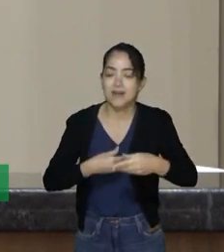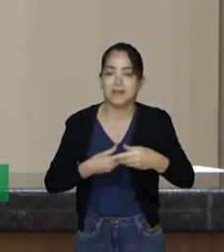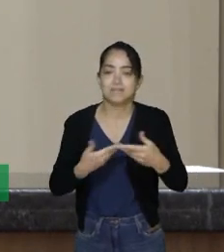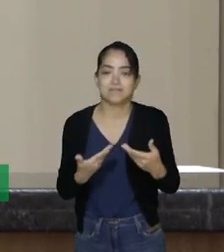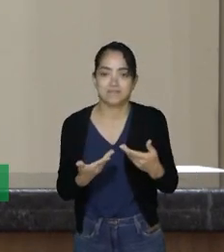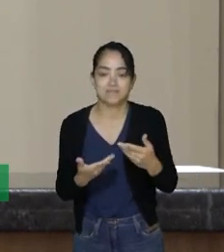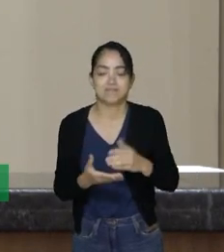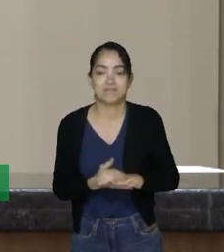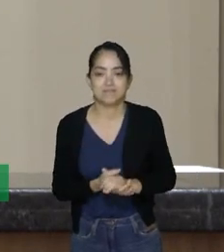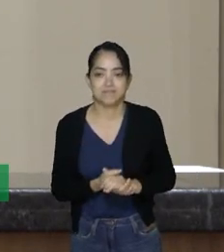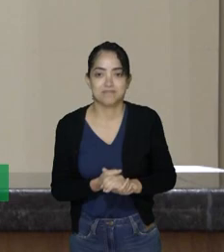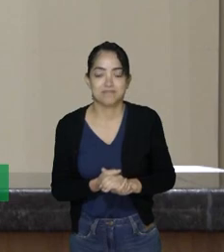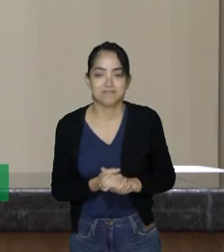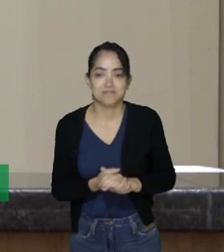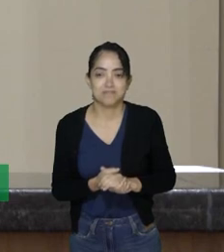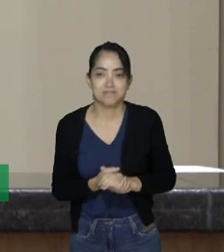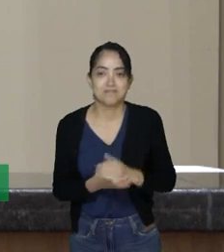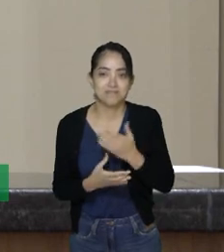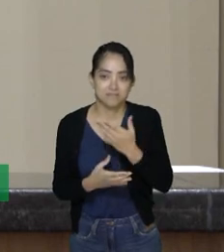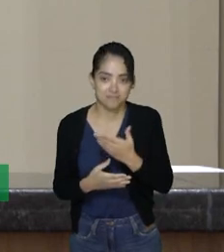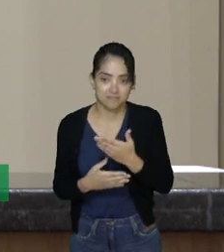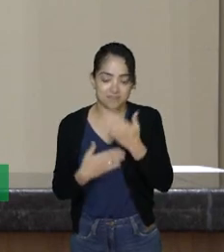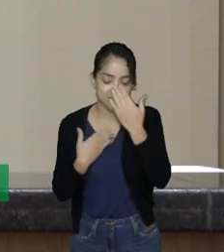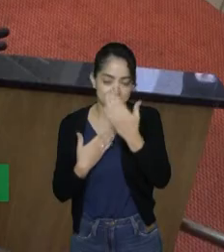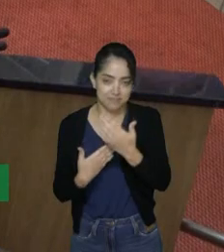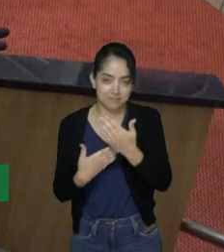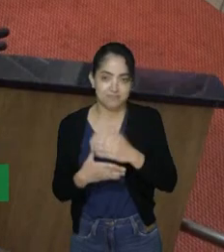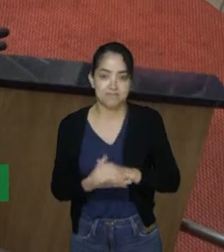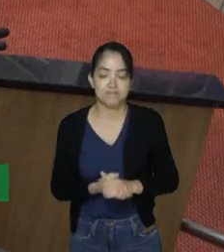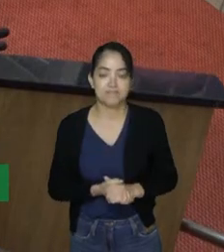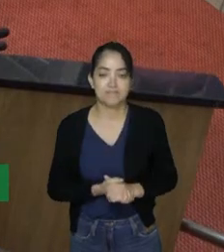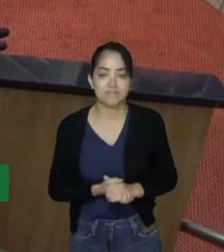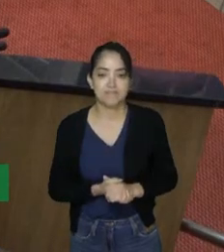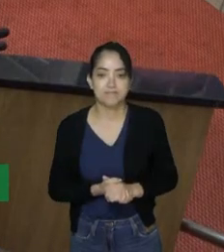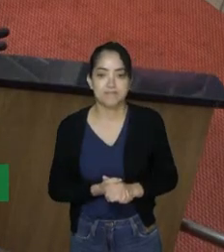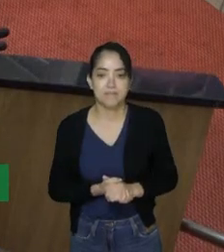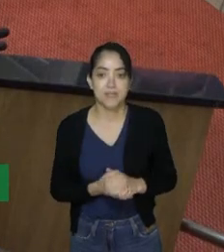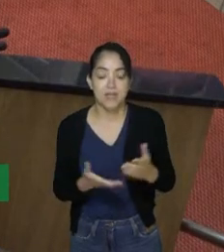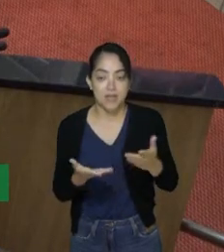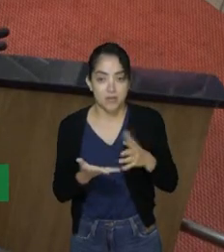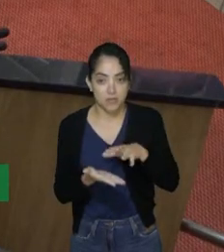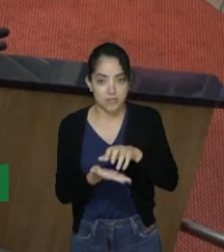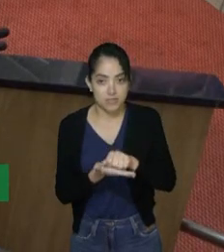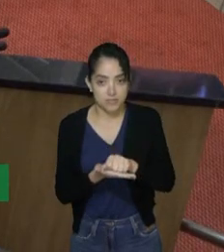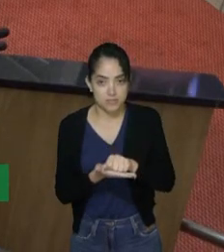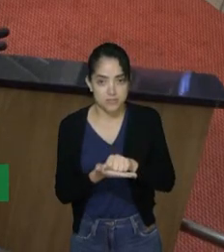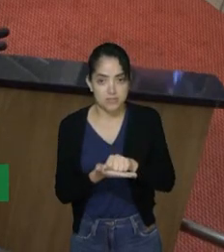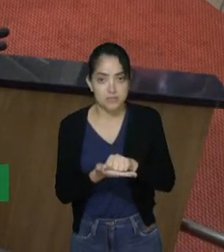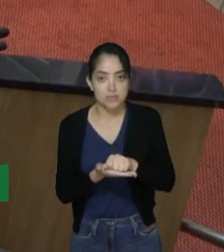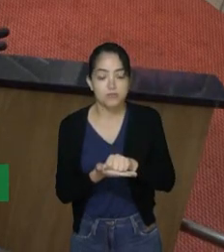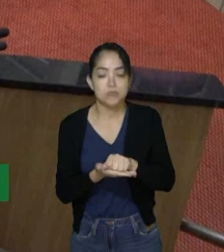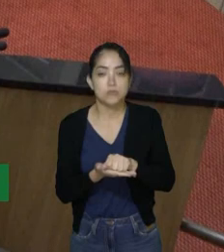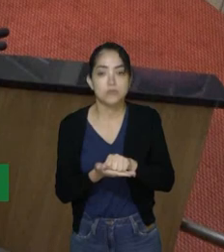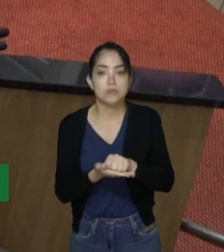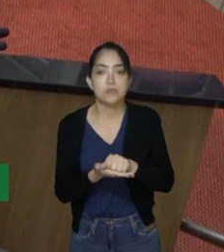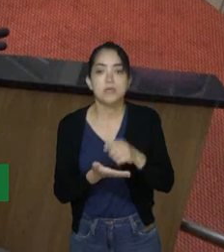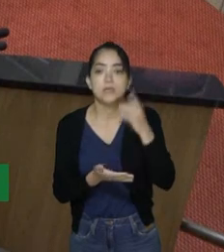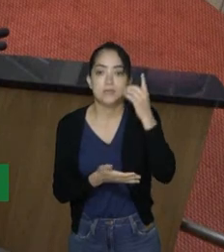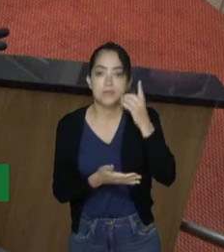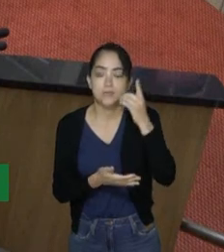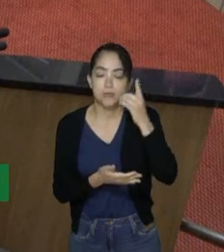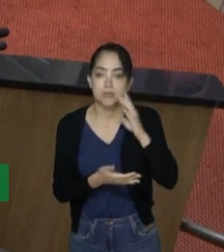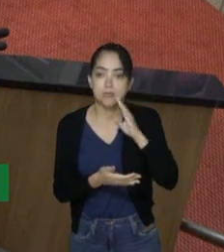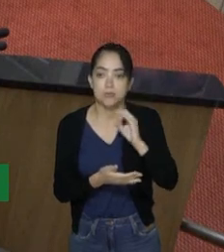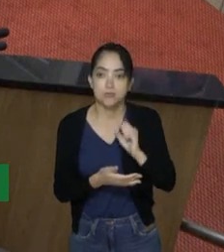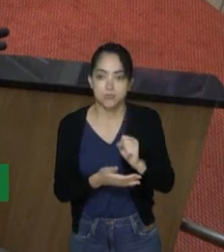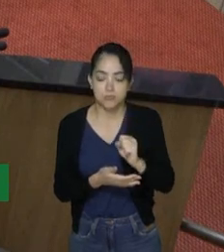do deputado Nazareno. É uma figura, é um coração grande. Agora escrito o deputado Bruno Souza,